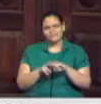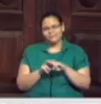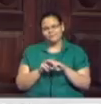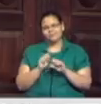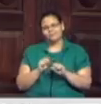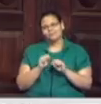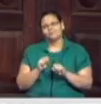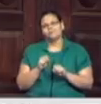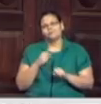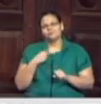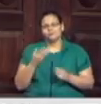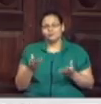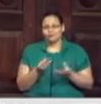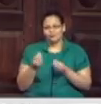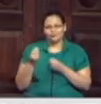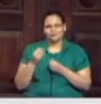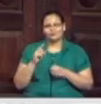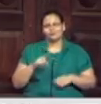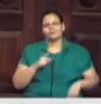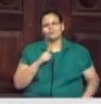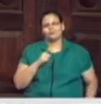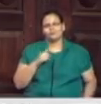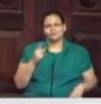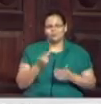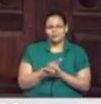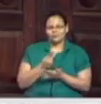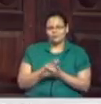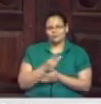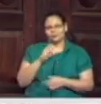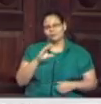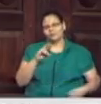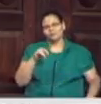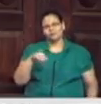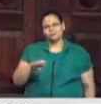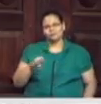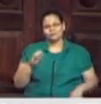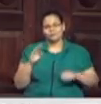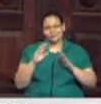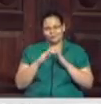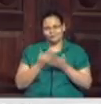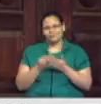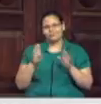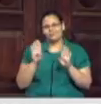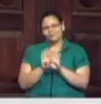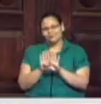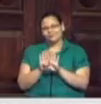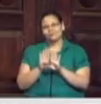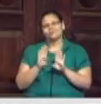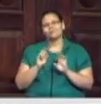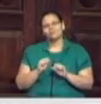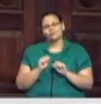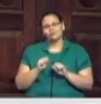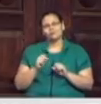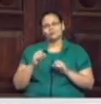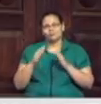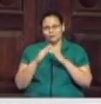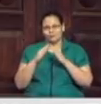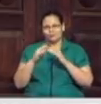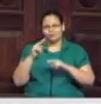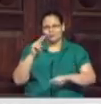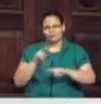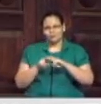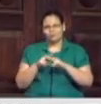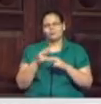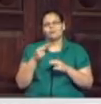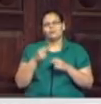que hoje estão no crime, e tenho certeza, quando a gente fecha uma escola, a gente dá a oportunidade de lotar os presídios. Então, o que nós não queremos,